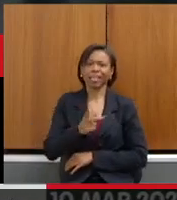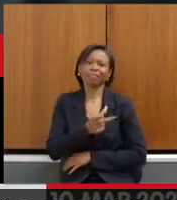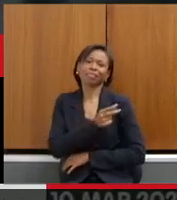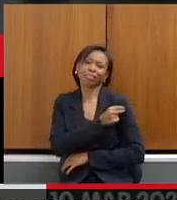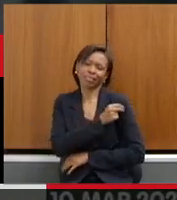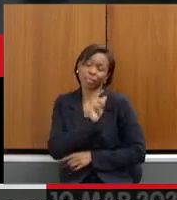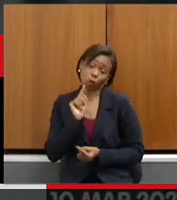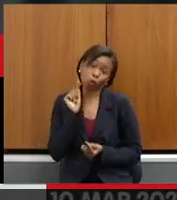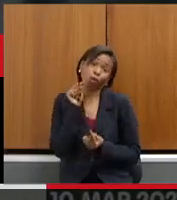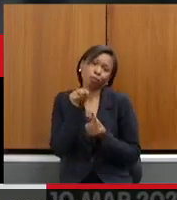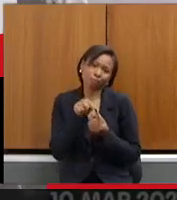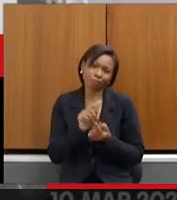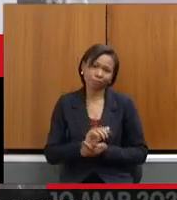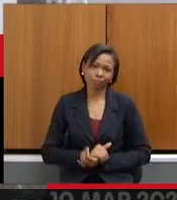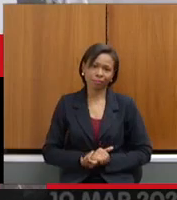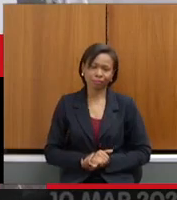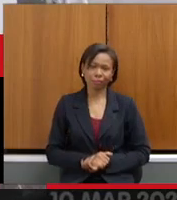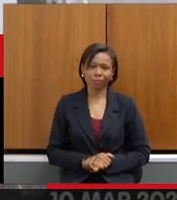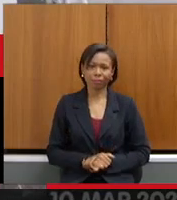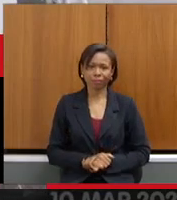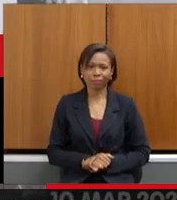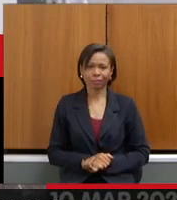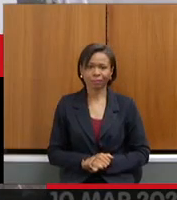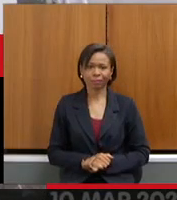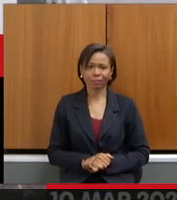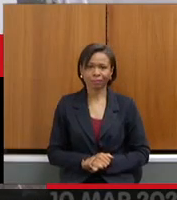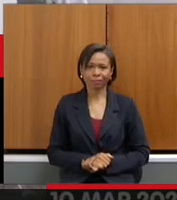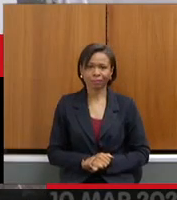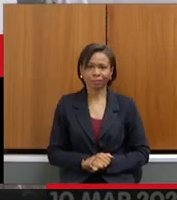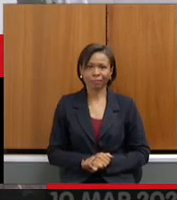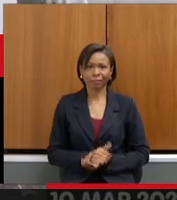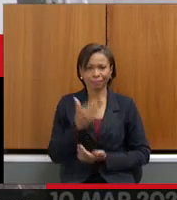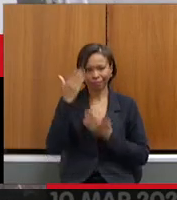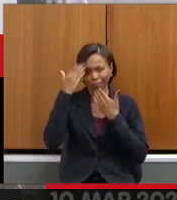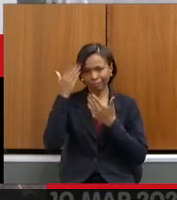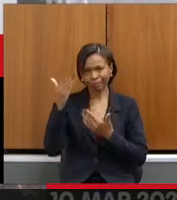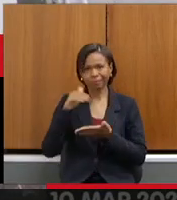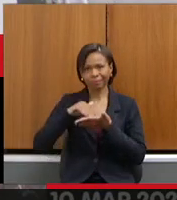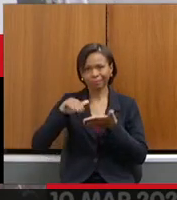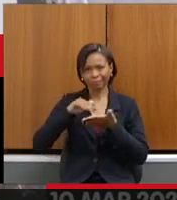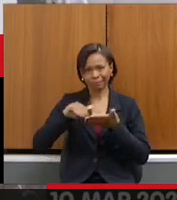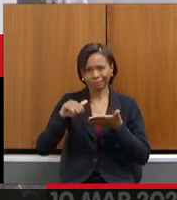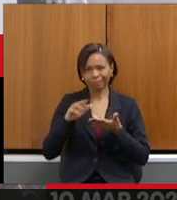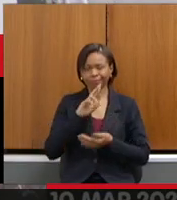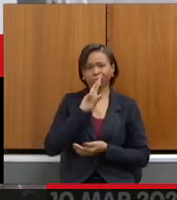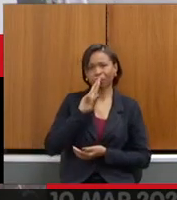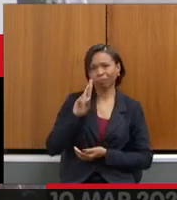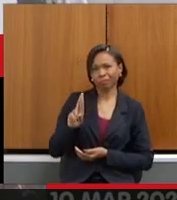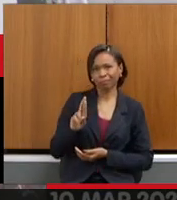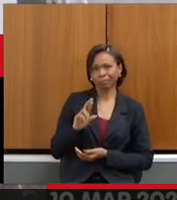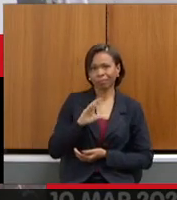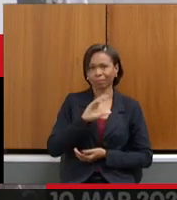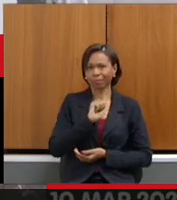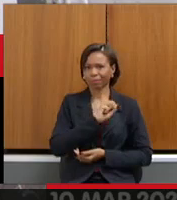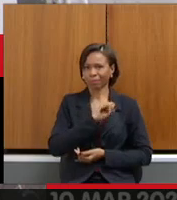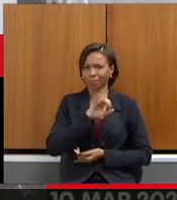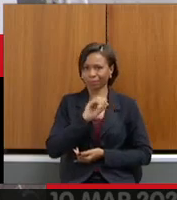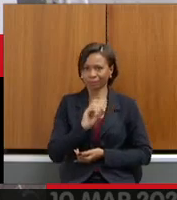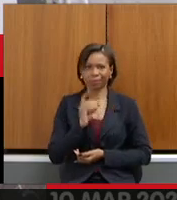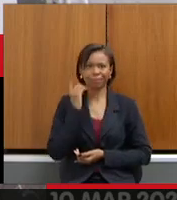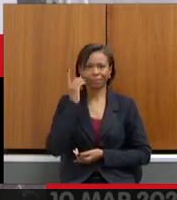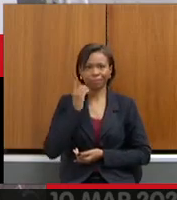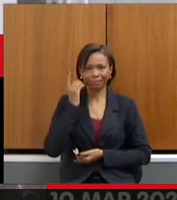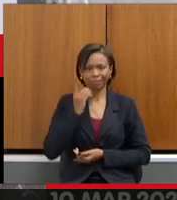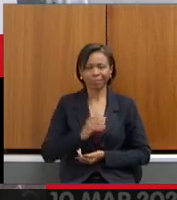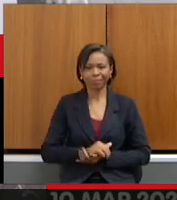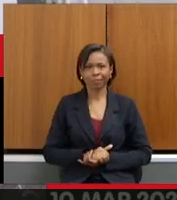objetivo e obrigado secretário com a palavra para a réplica Deputado Cássio Soares